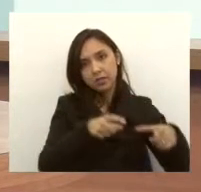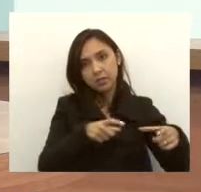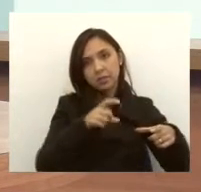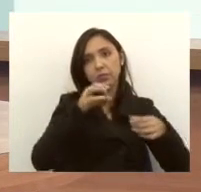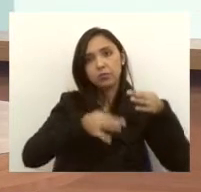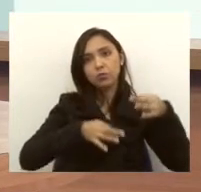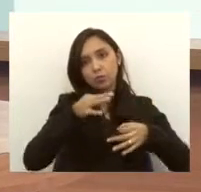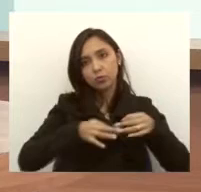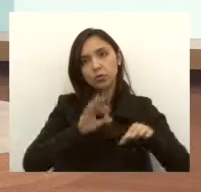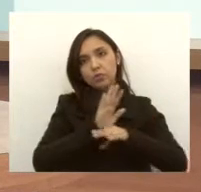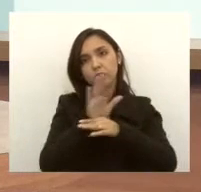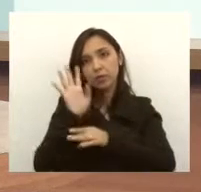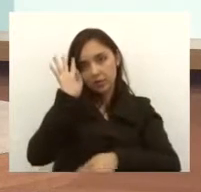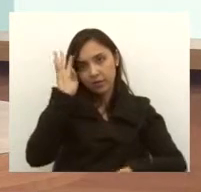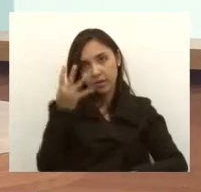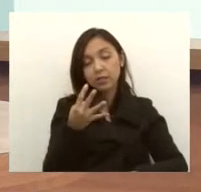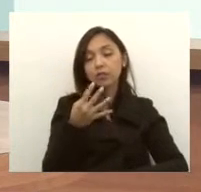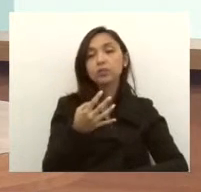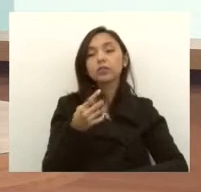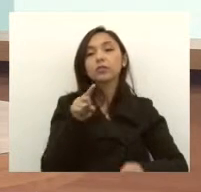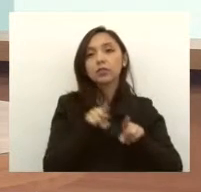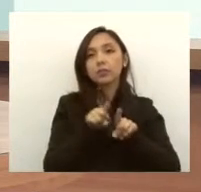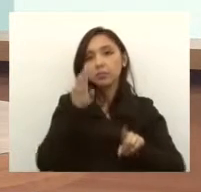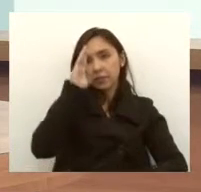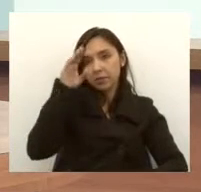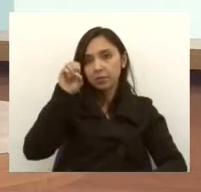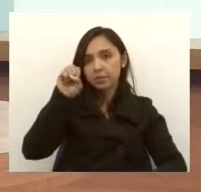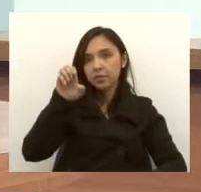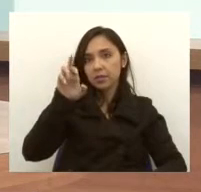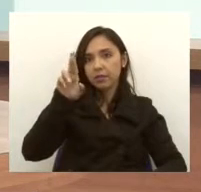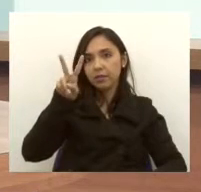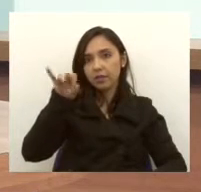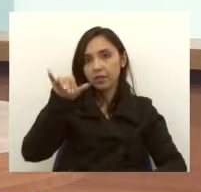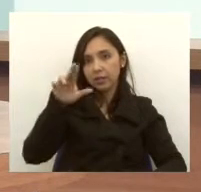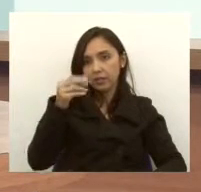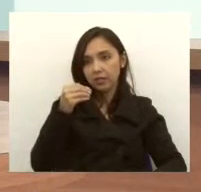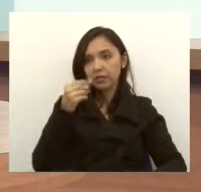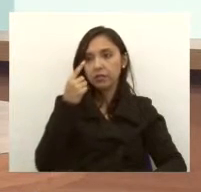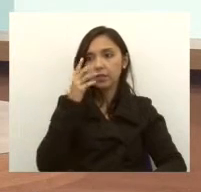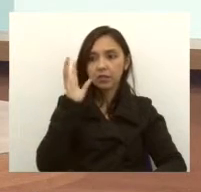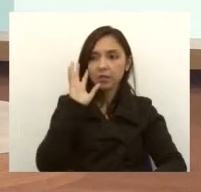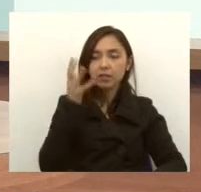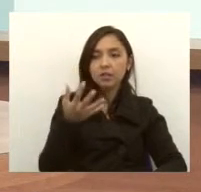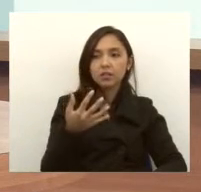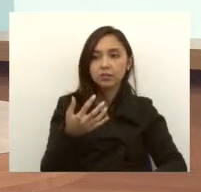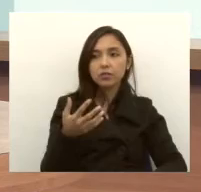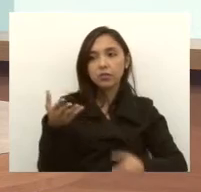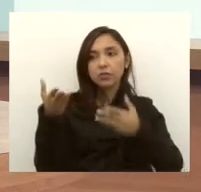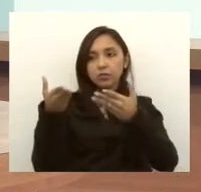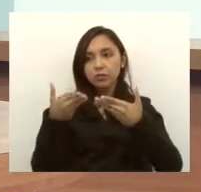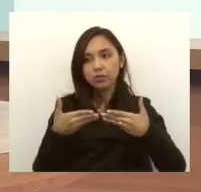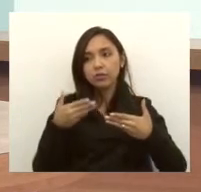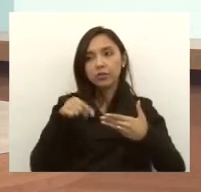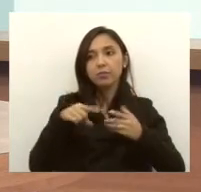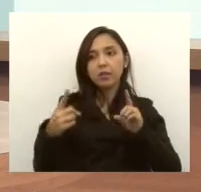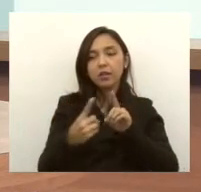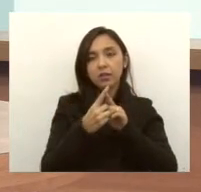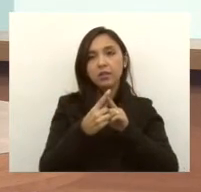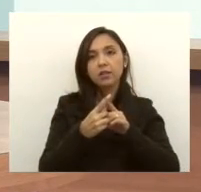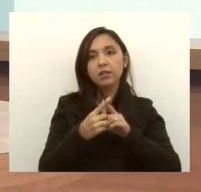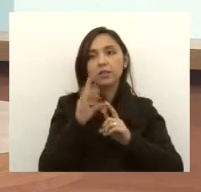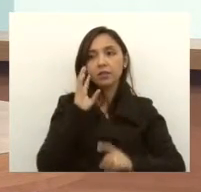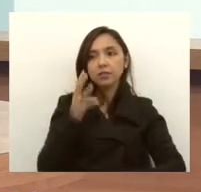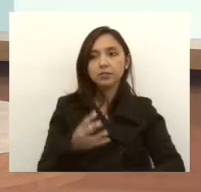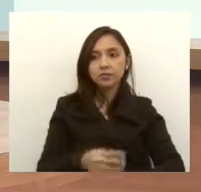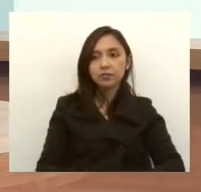empenharam muito para resolver esse problema. Principalmente o Severino, que realmente resolveu. Hoje nós chamamos o Severino e o Severino atendeu e resolveu.